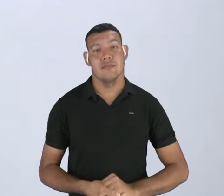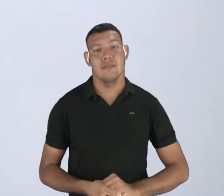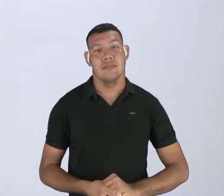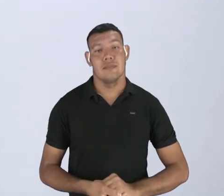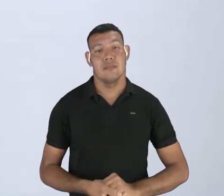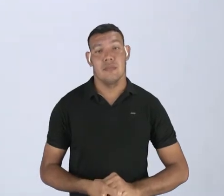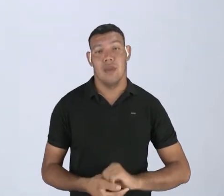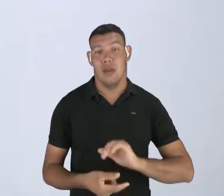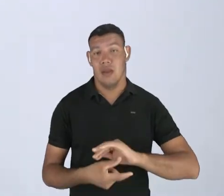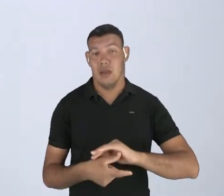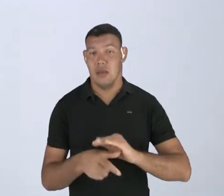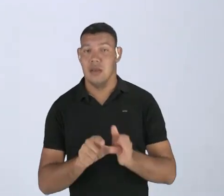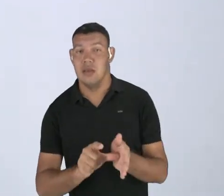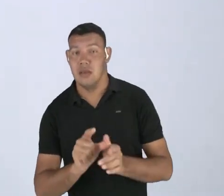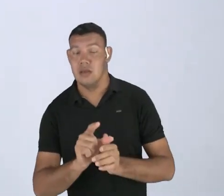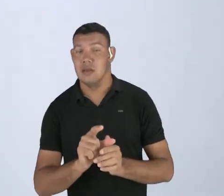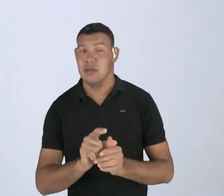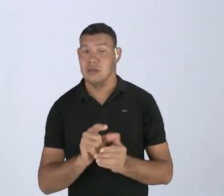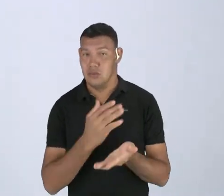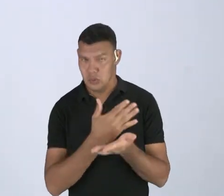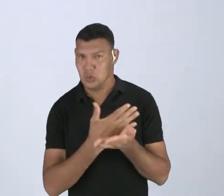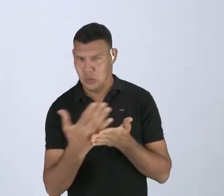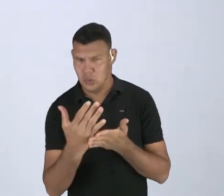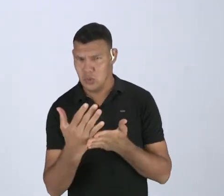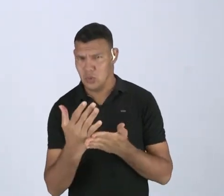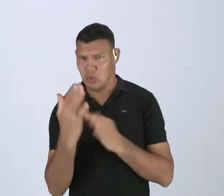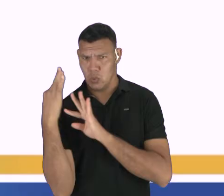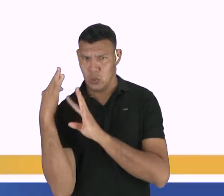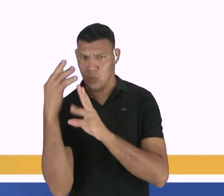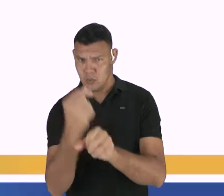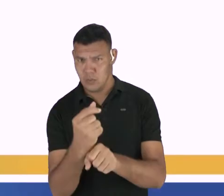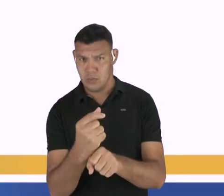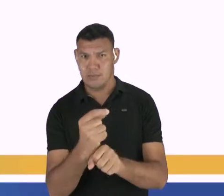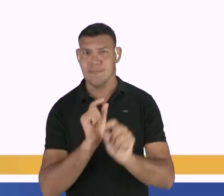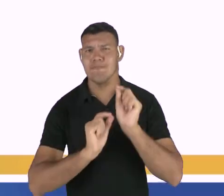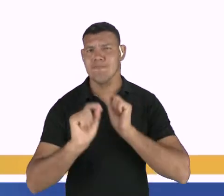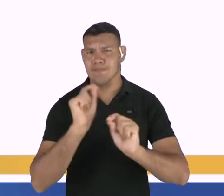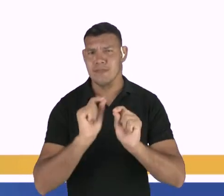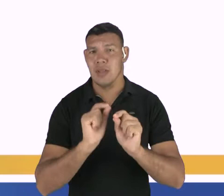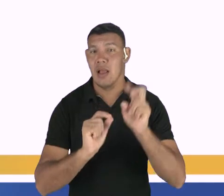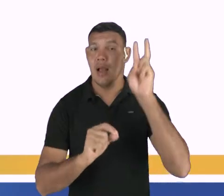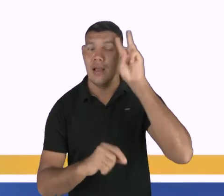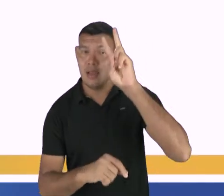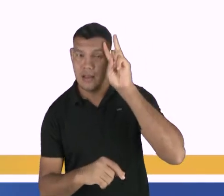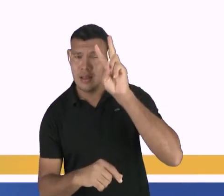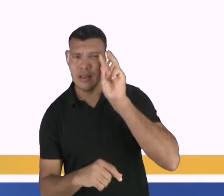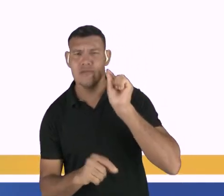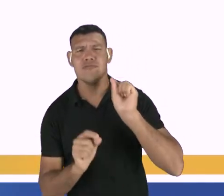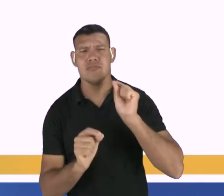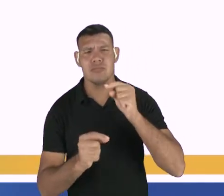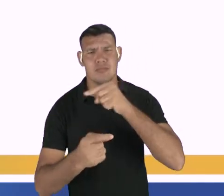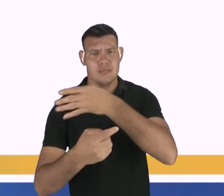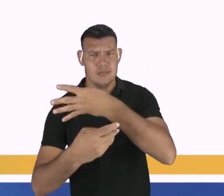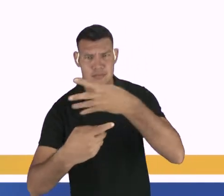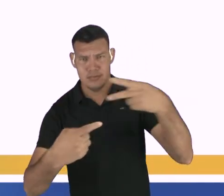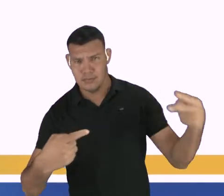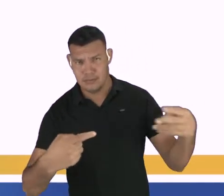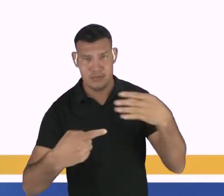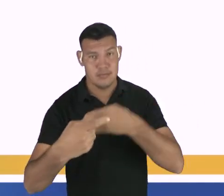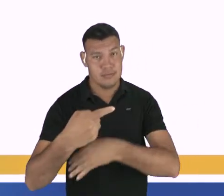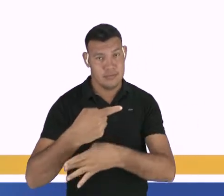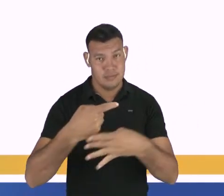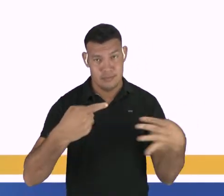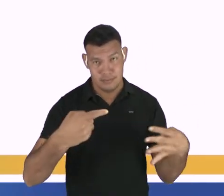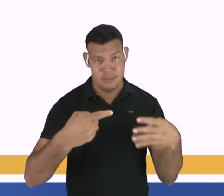Antes da gente iniciar essa revisão, precisamos relembrar o que é uma fração, ou seja, os termos